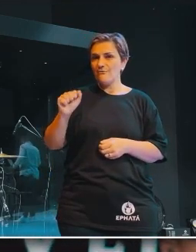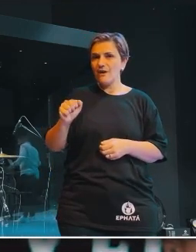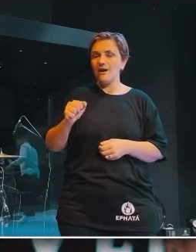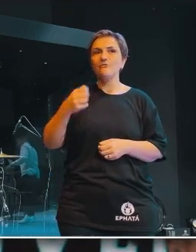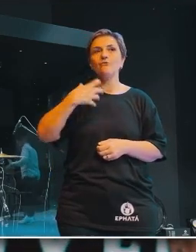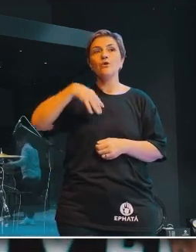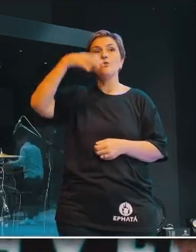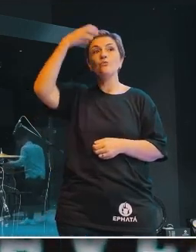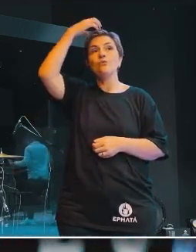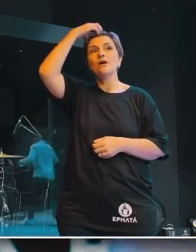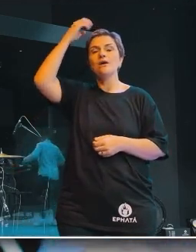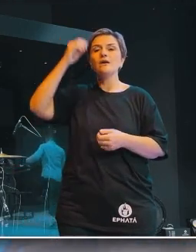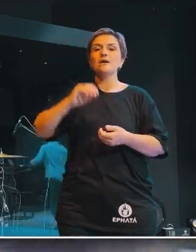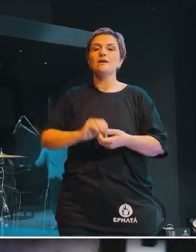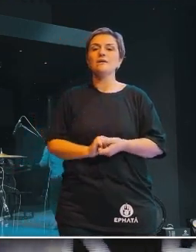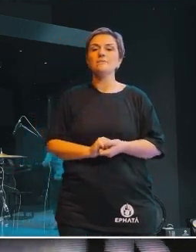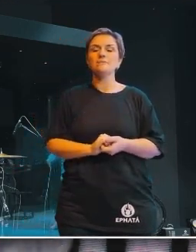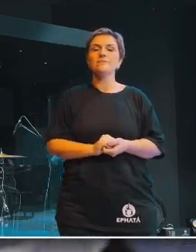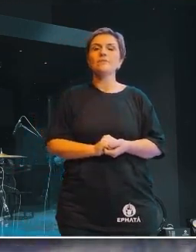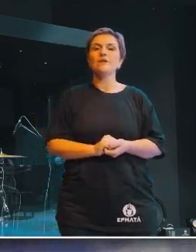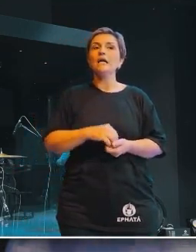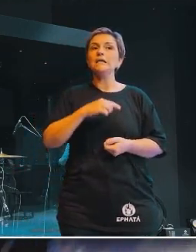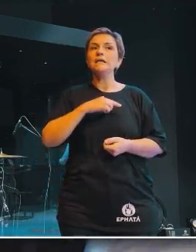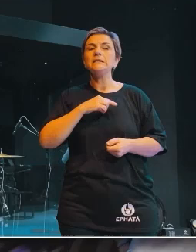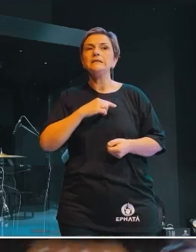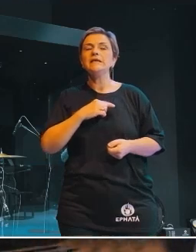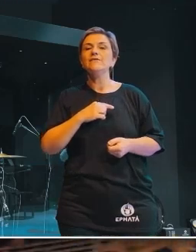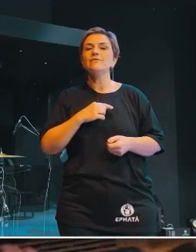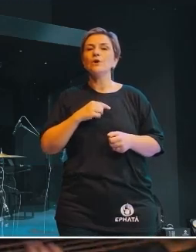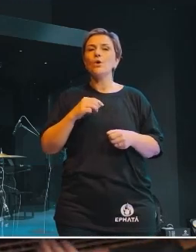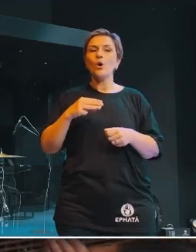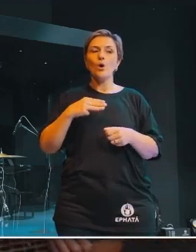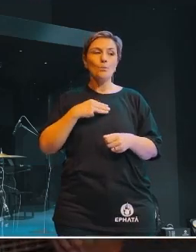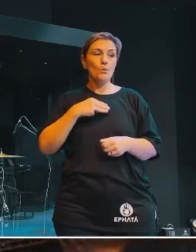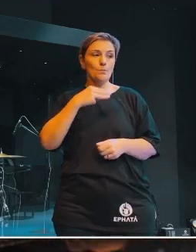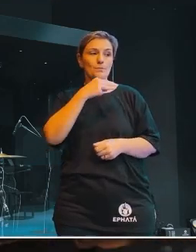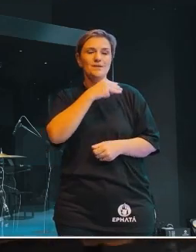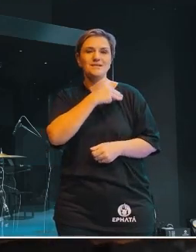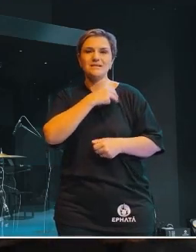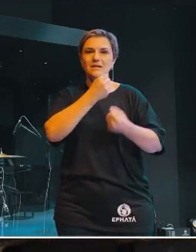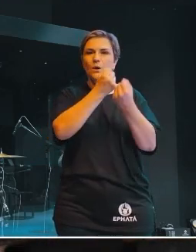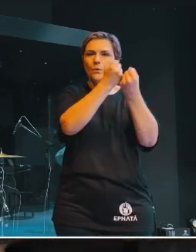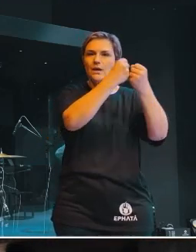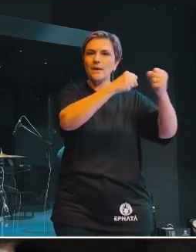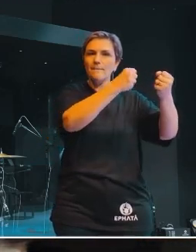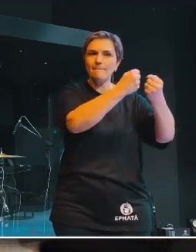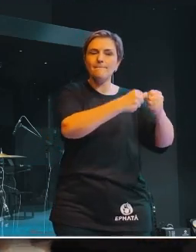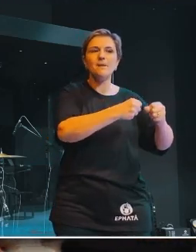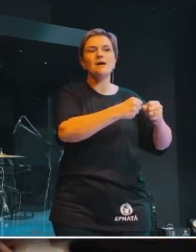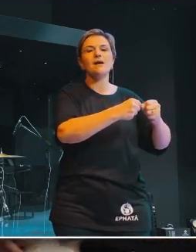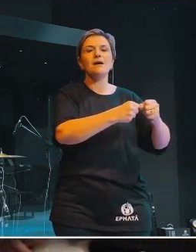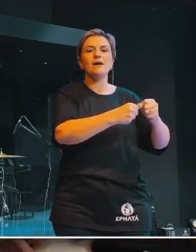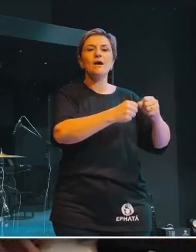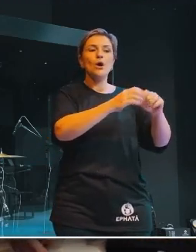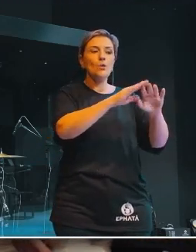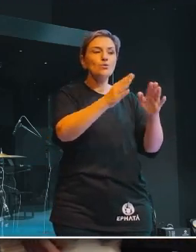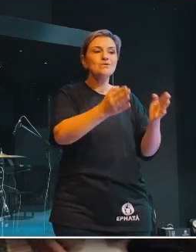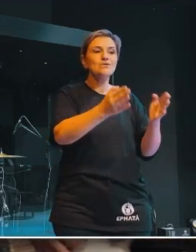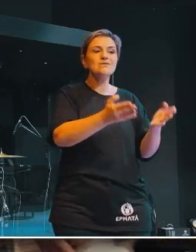rei que teve como missão quebrar os altares que foram levantados para outros deuses em